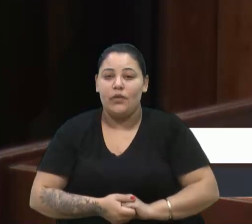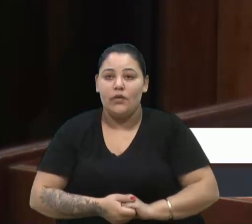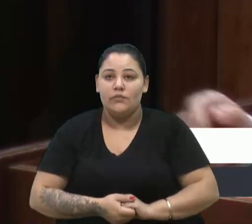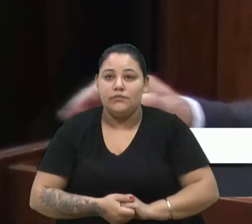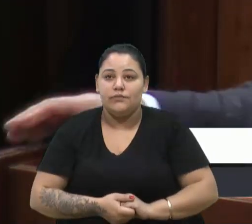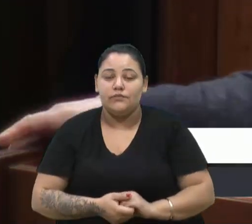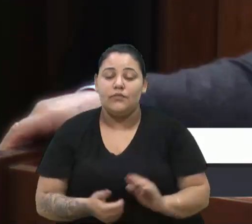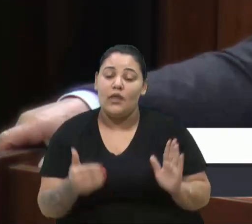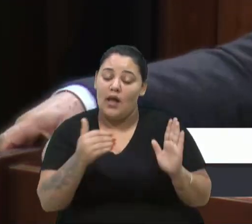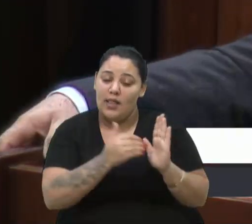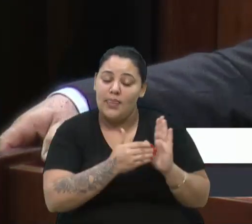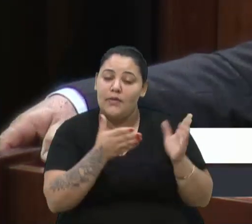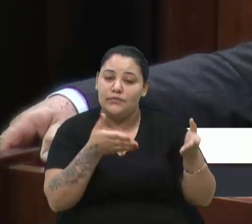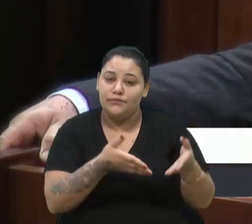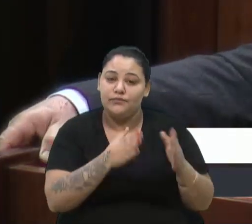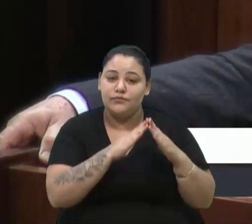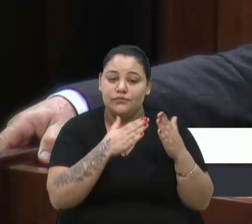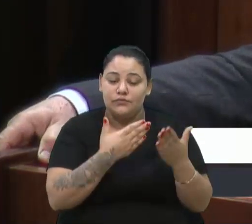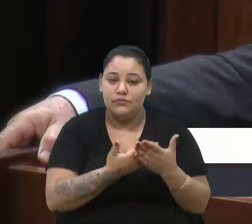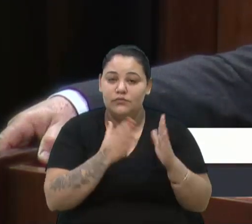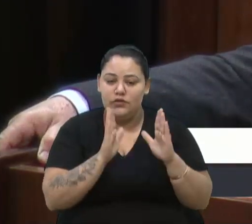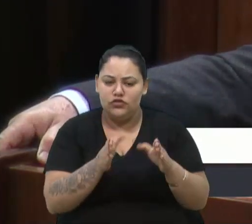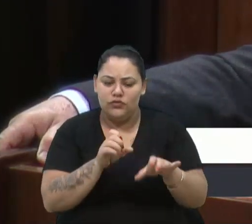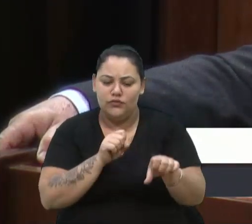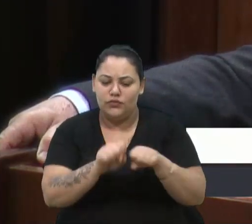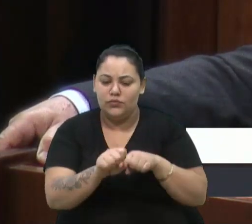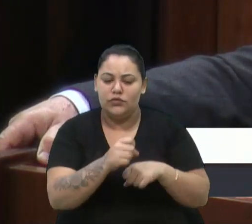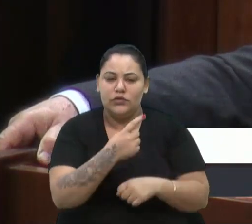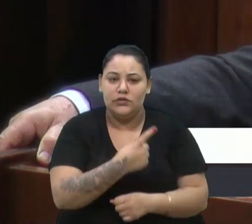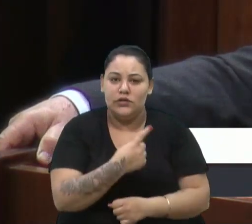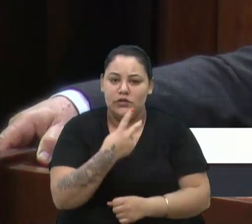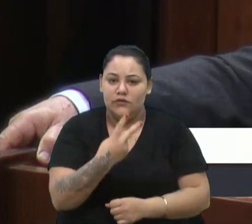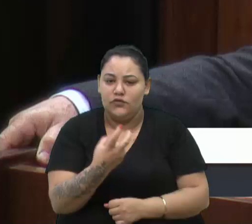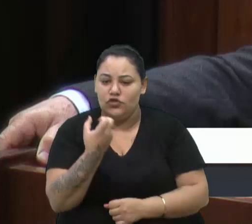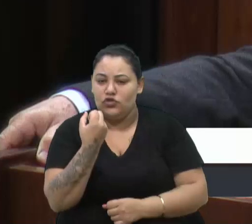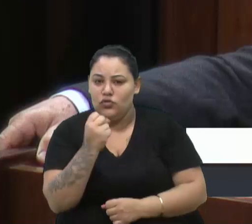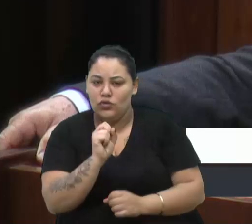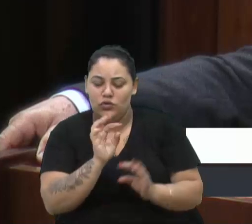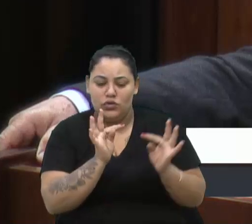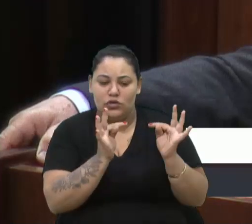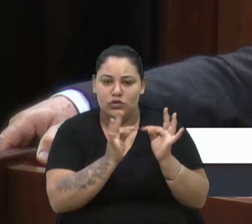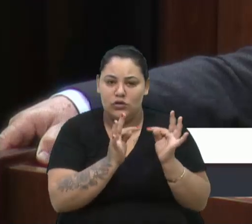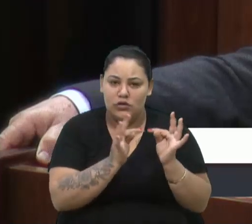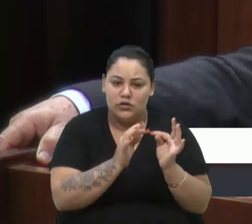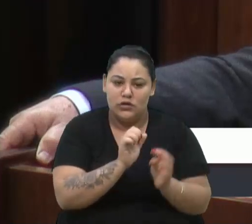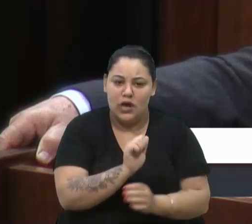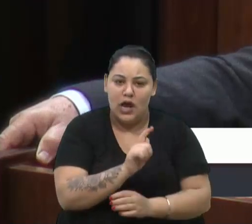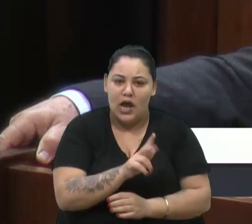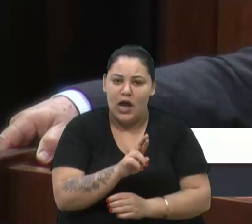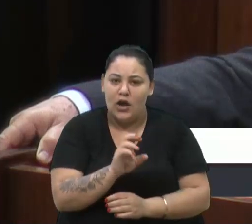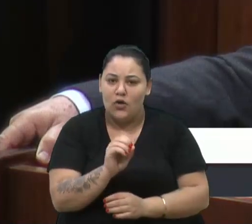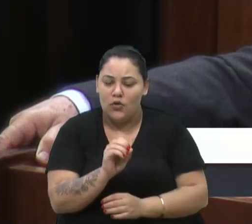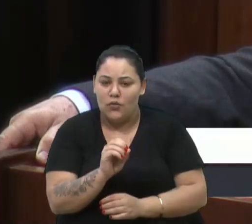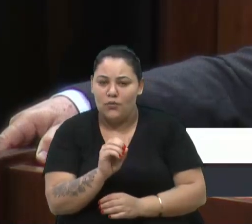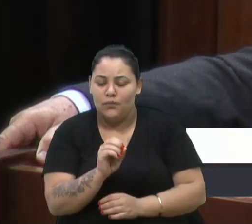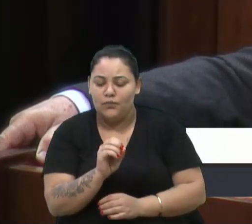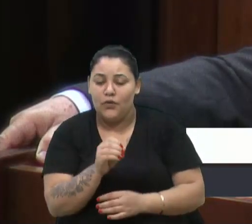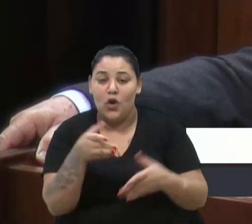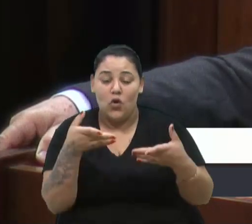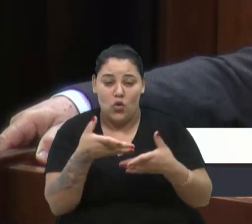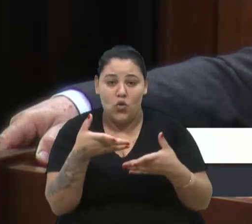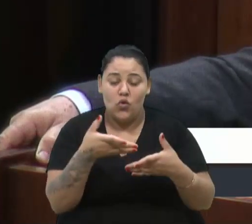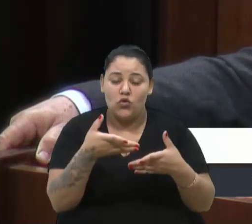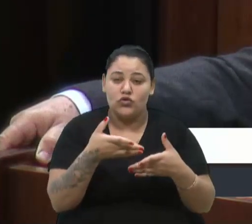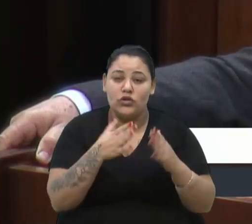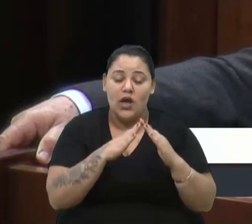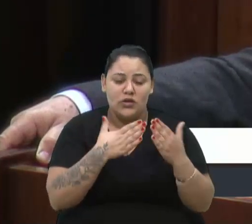até o momento a instituição já formou 128 técnicos em Agropecuária hoje a escola